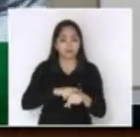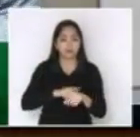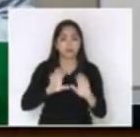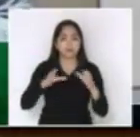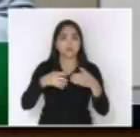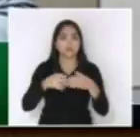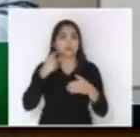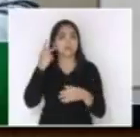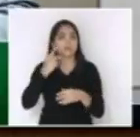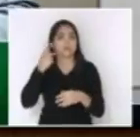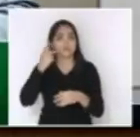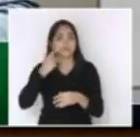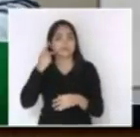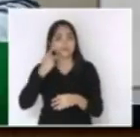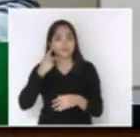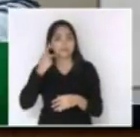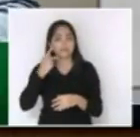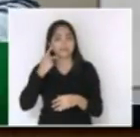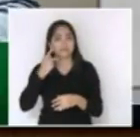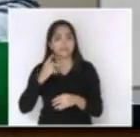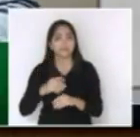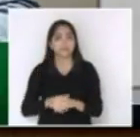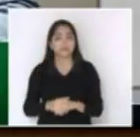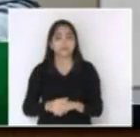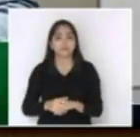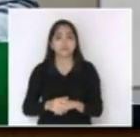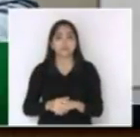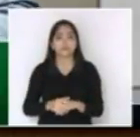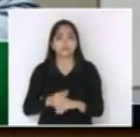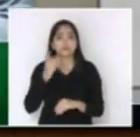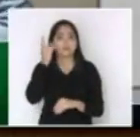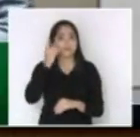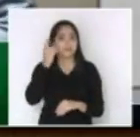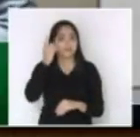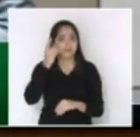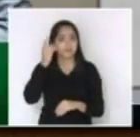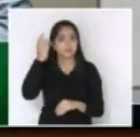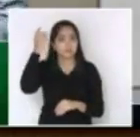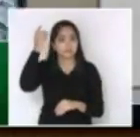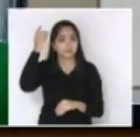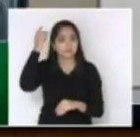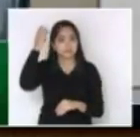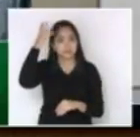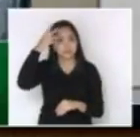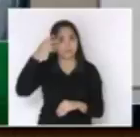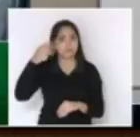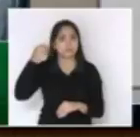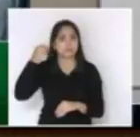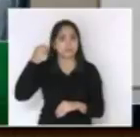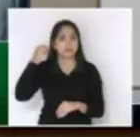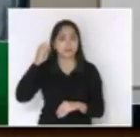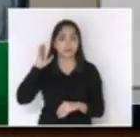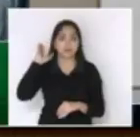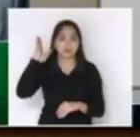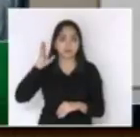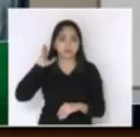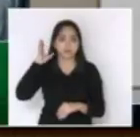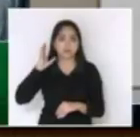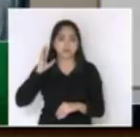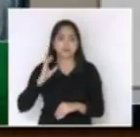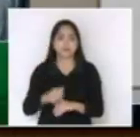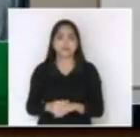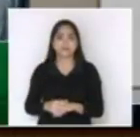políticos, com a palavra, deputada Ana Paula, em nome do Partido dos Trabalhadores, pelo que a deputada tem